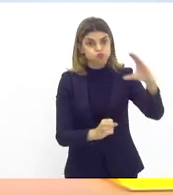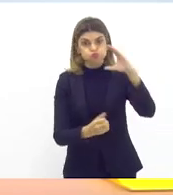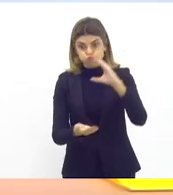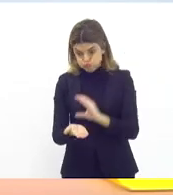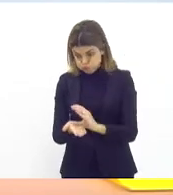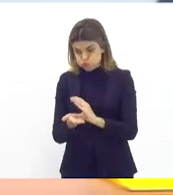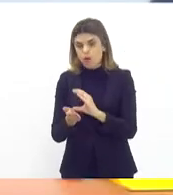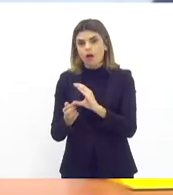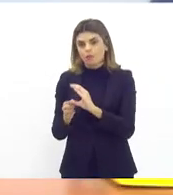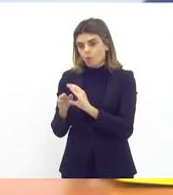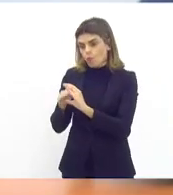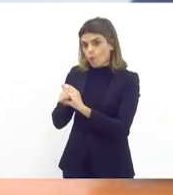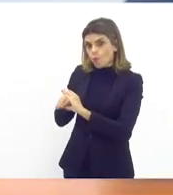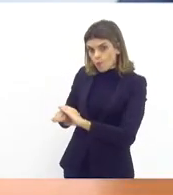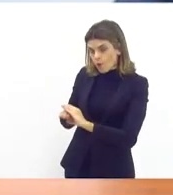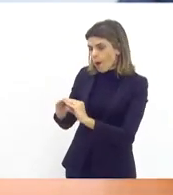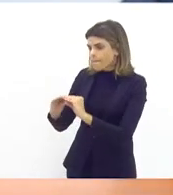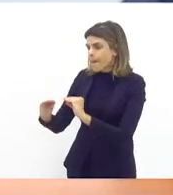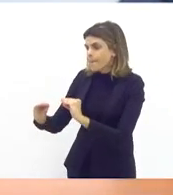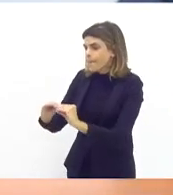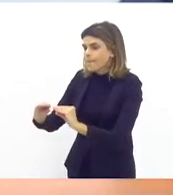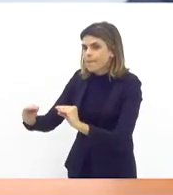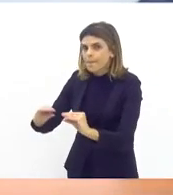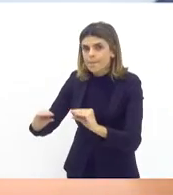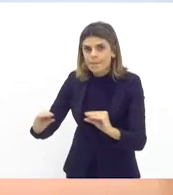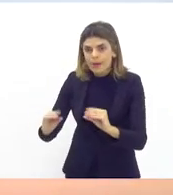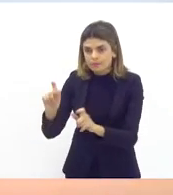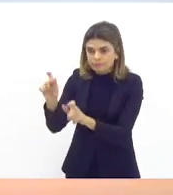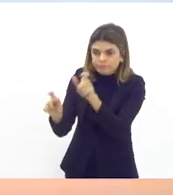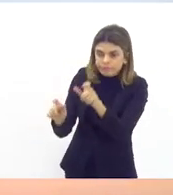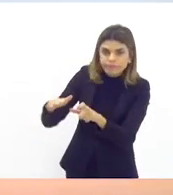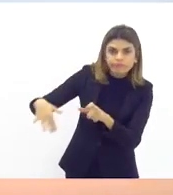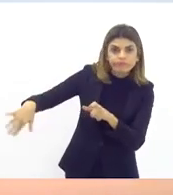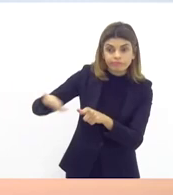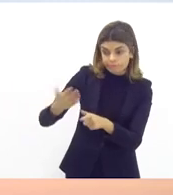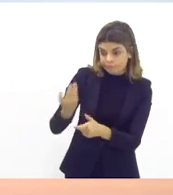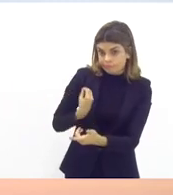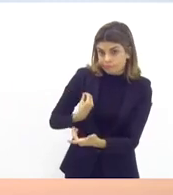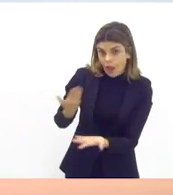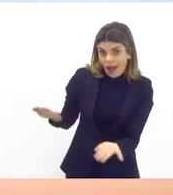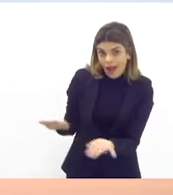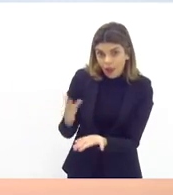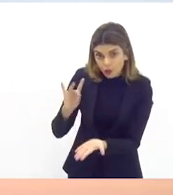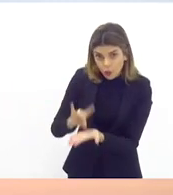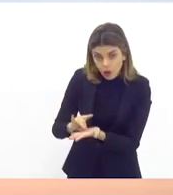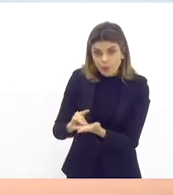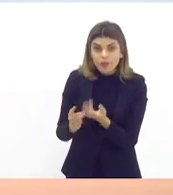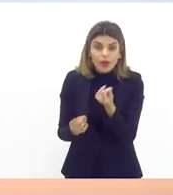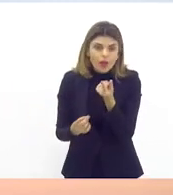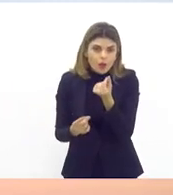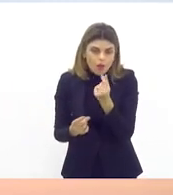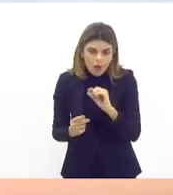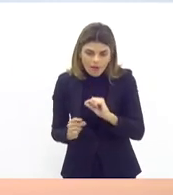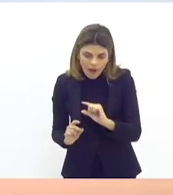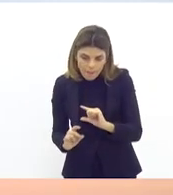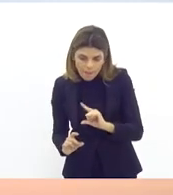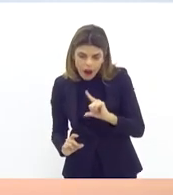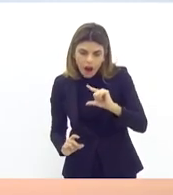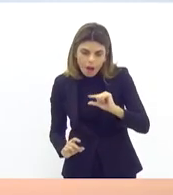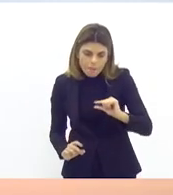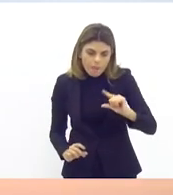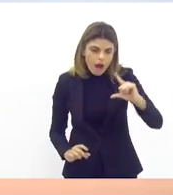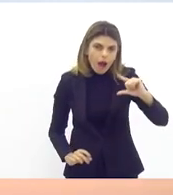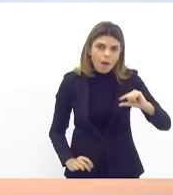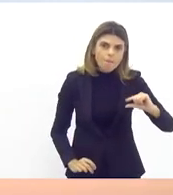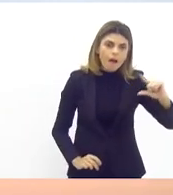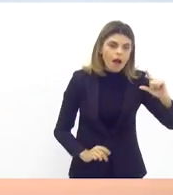e ele é distribuído proporcionalmente à participação de cada ente na receita atual, e uma parcela crescente é distribuída